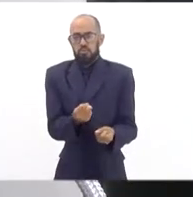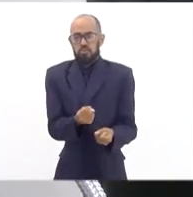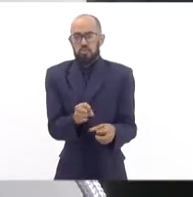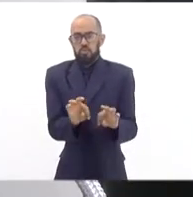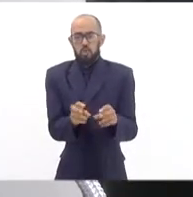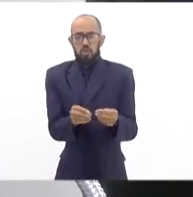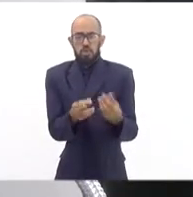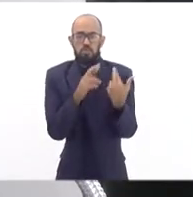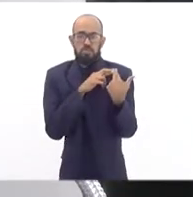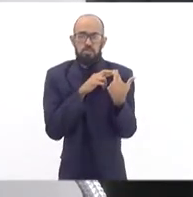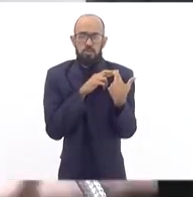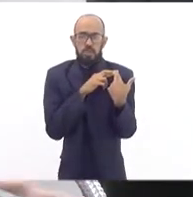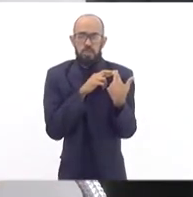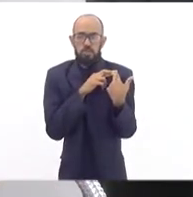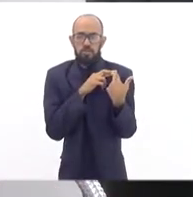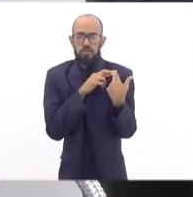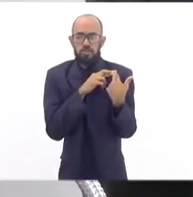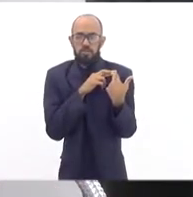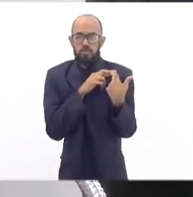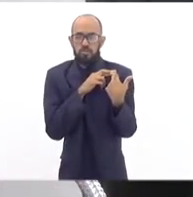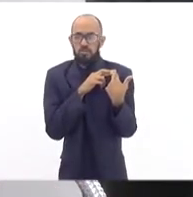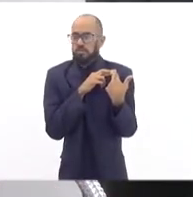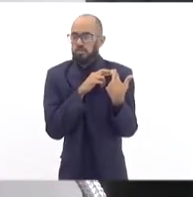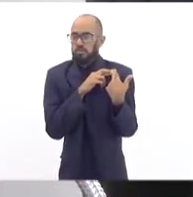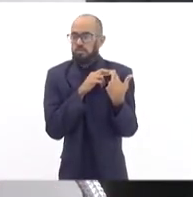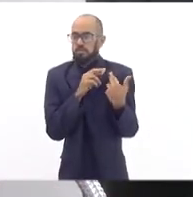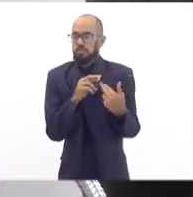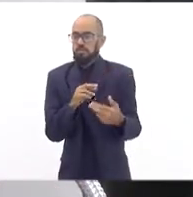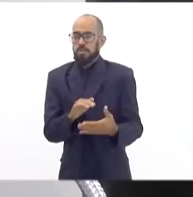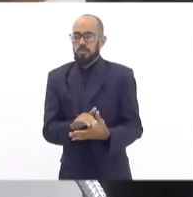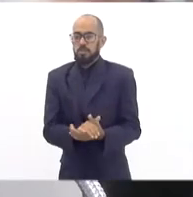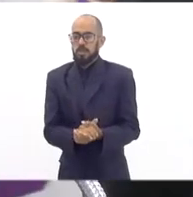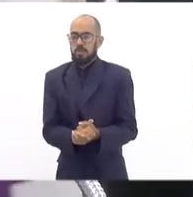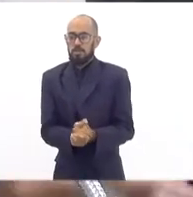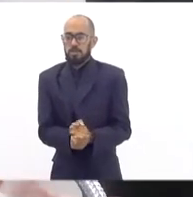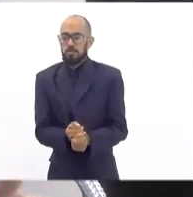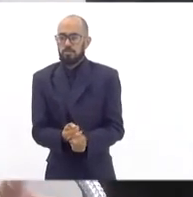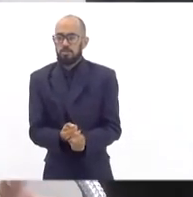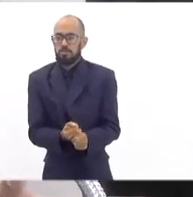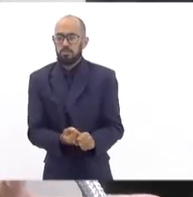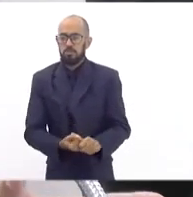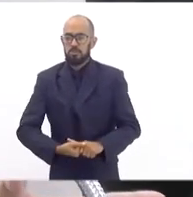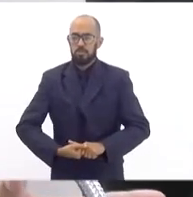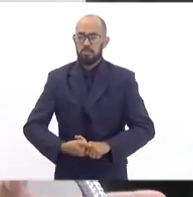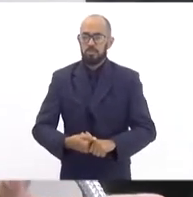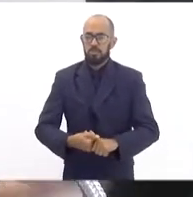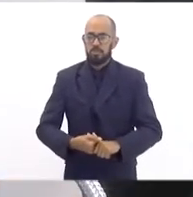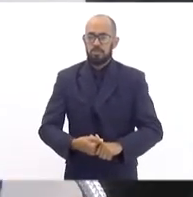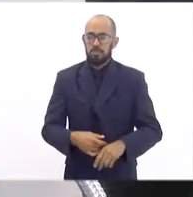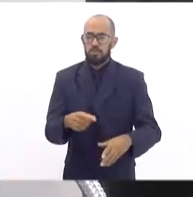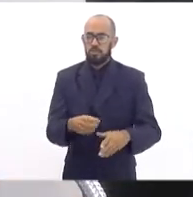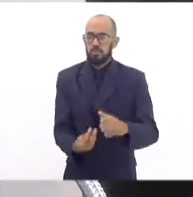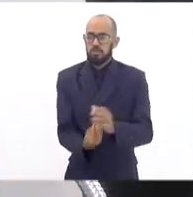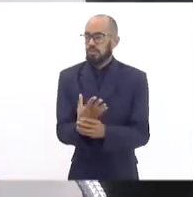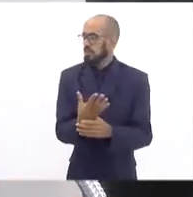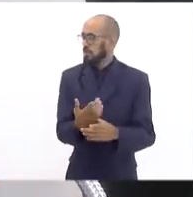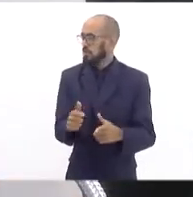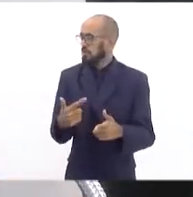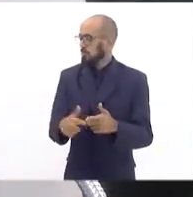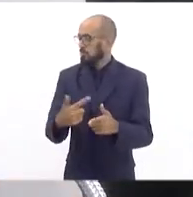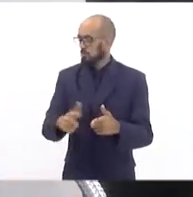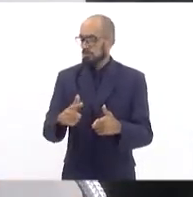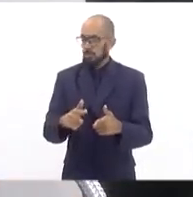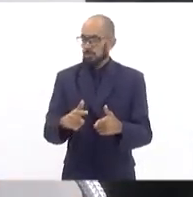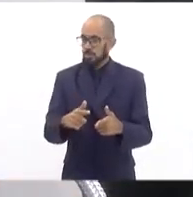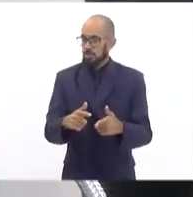Então, eu queria saber se existe também, por outro lado, quando vocês sentam, esse impacto na vida do trabalhador. Porque só discutir, o valor